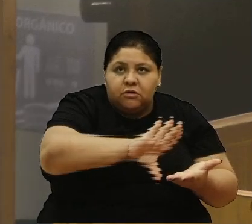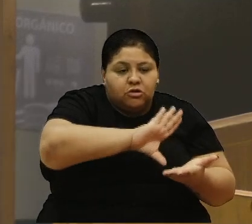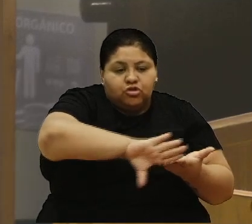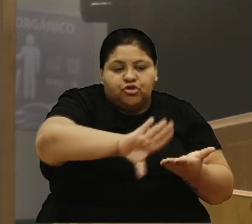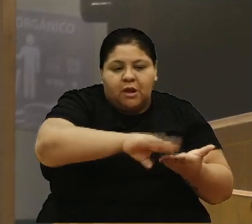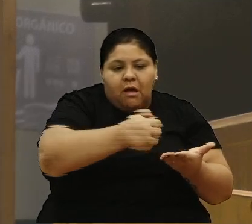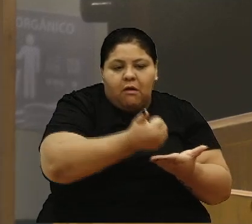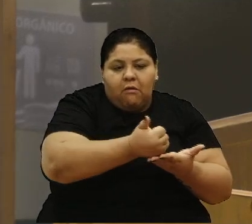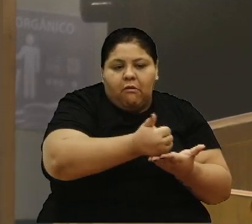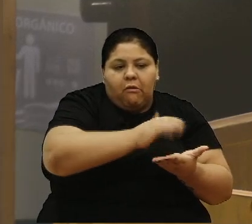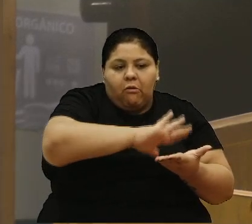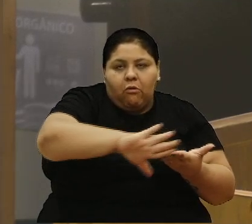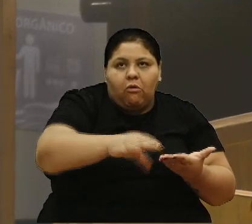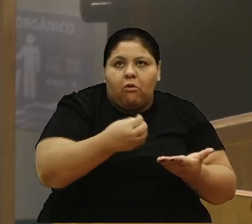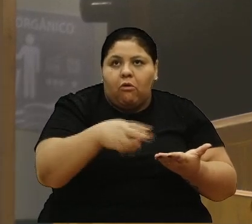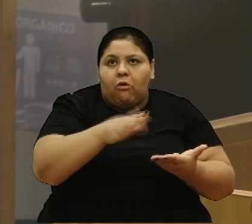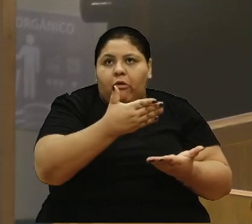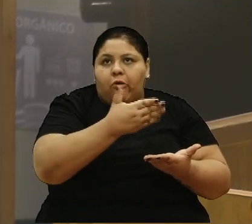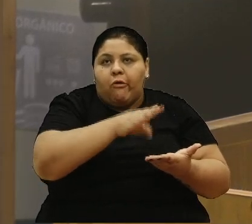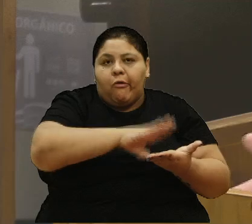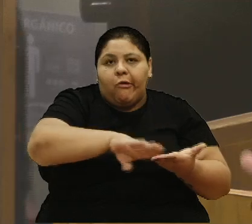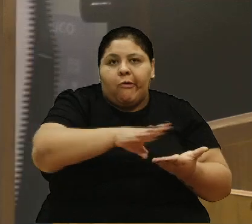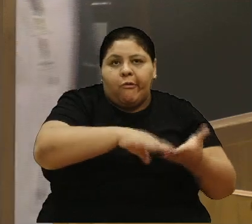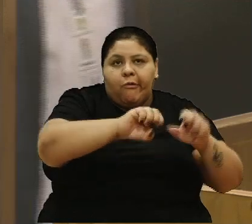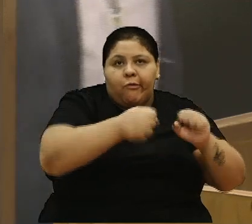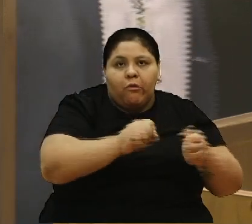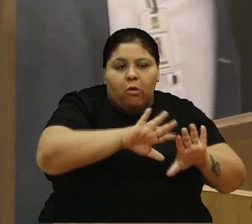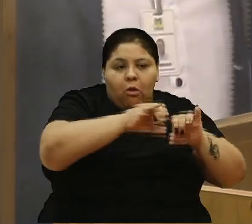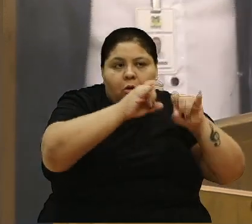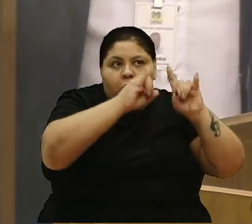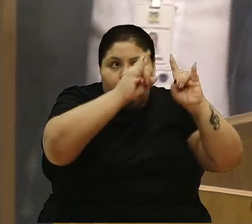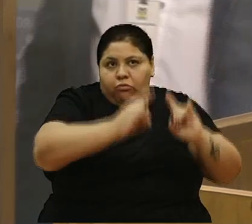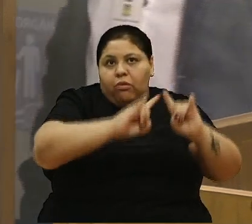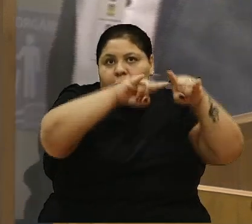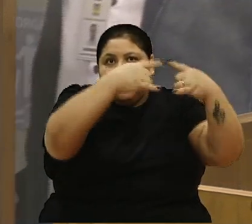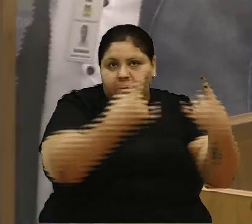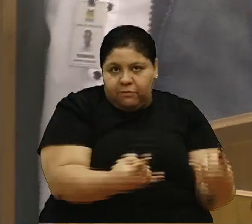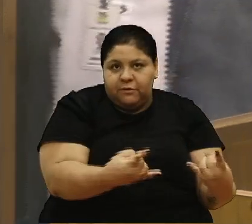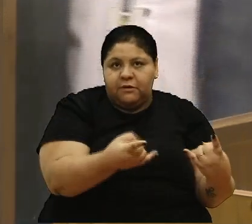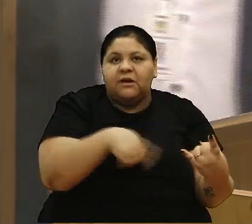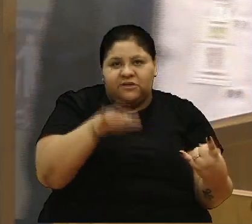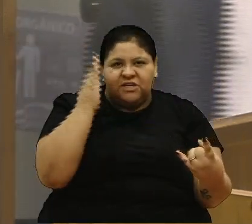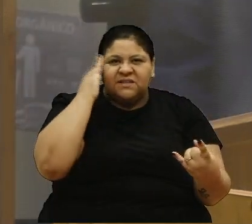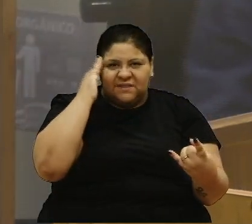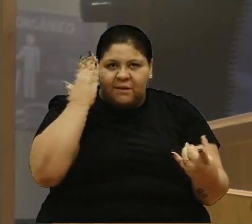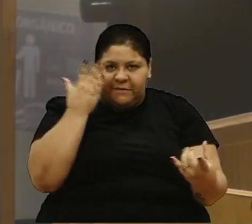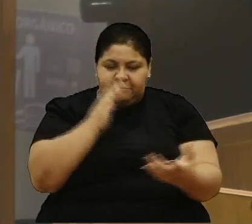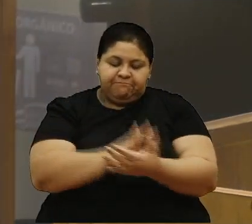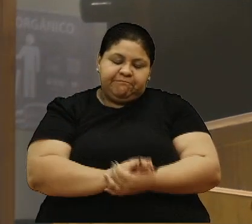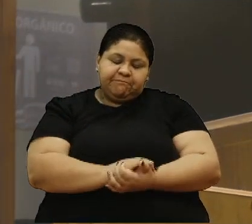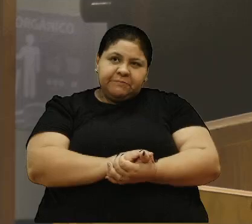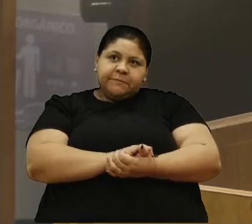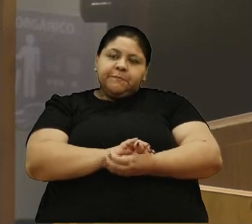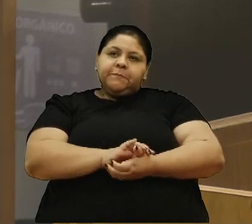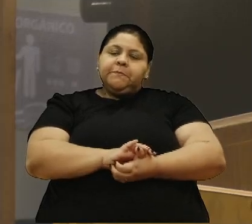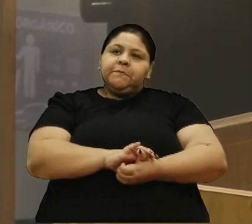base, ou se a base for arruinada, vem tudo abaixo, a gente se sabe.